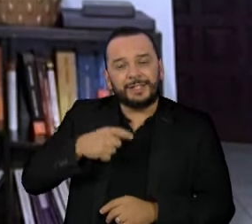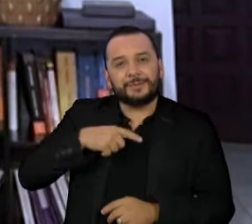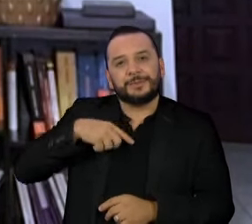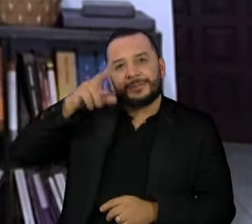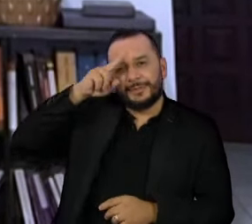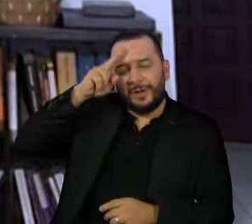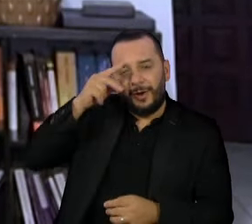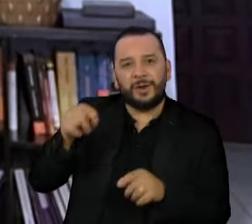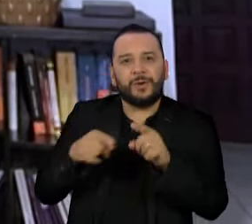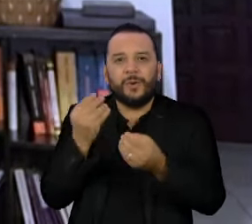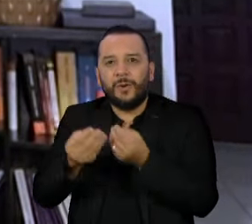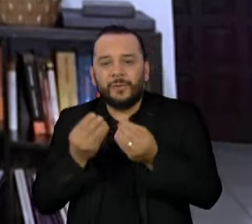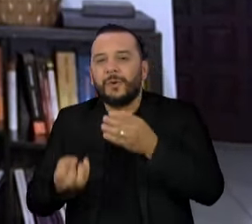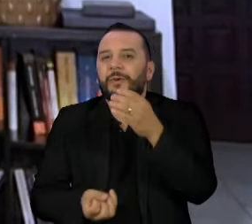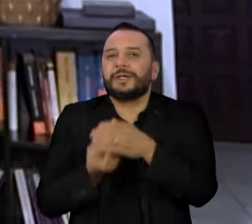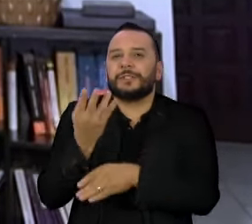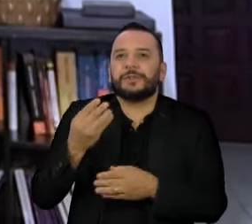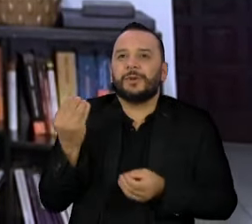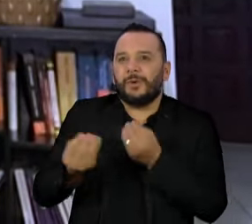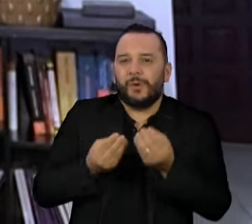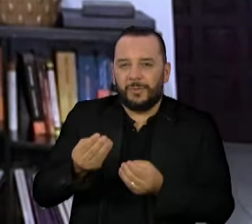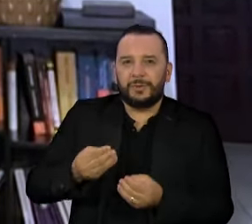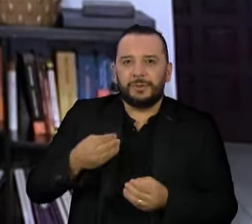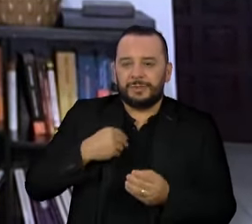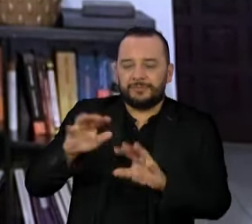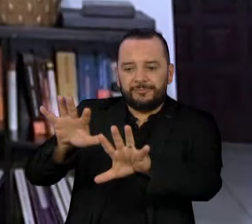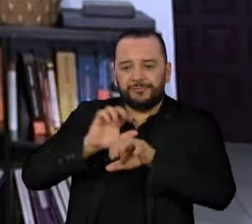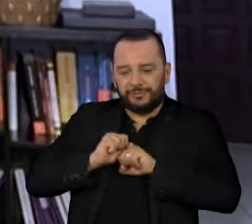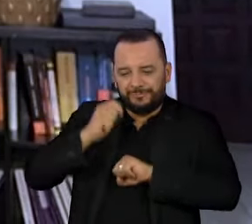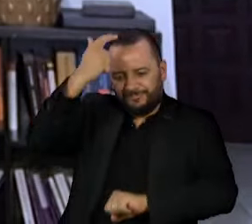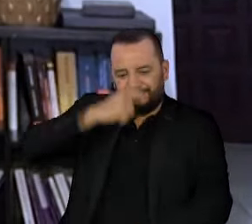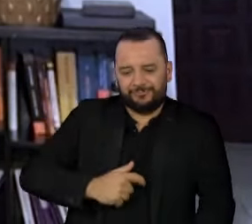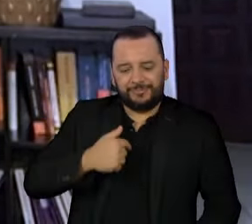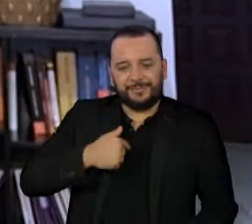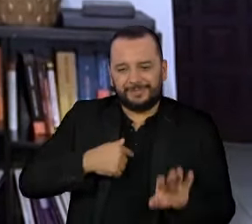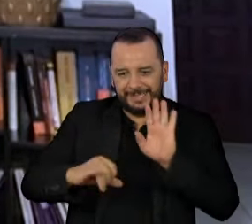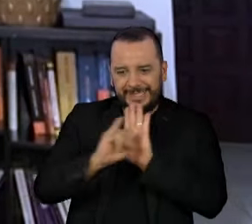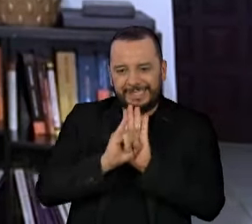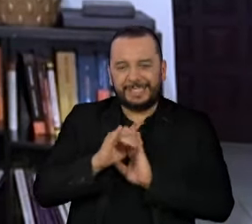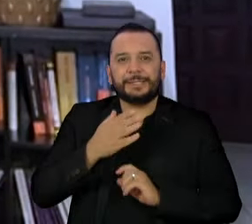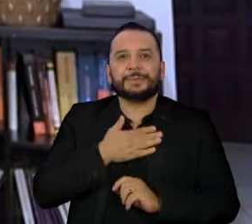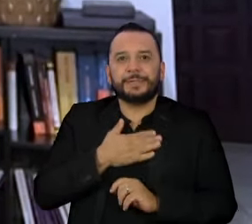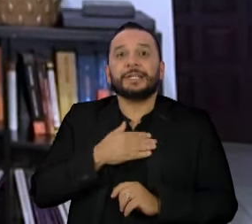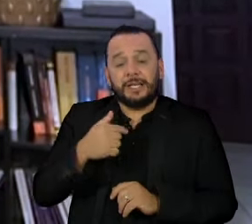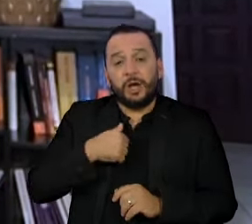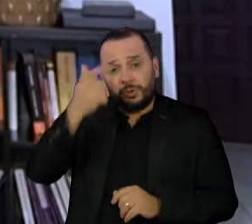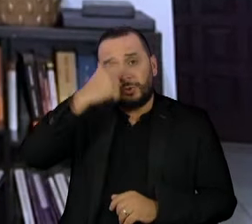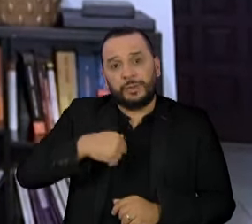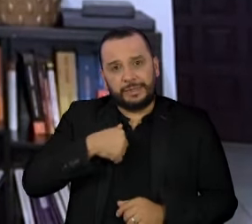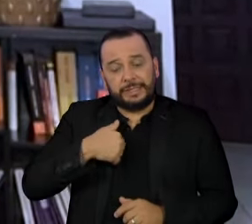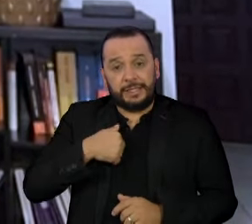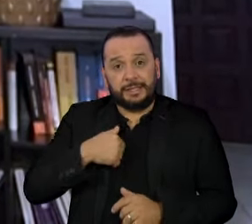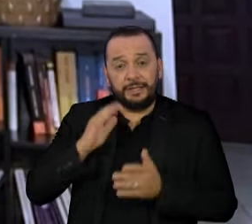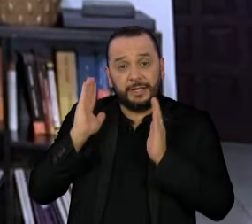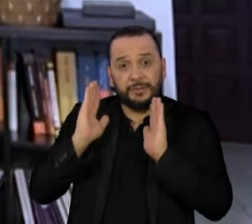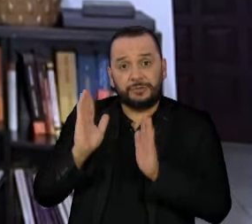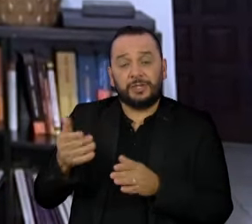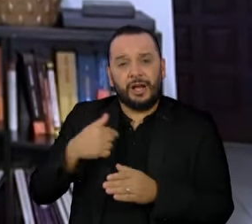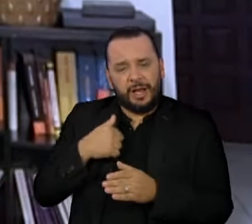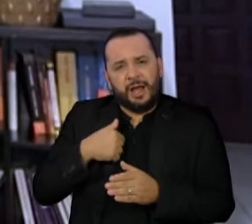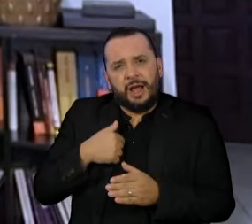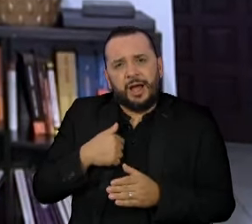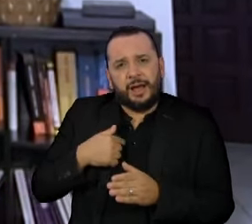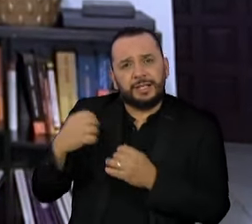nós nos conhecemos, como nós nos conhecemos, nós nos conhecemos, como acho que começou em que eu era, porque, quando eu ia para o meu